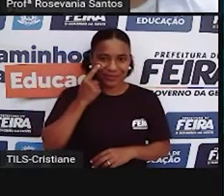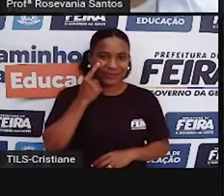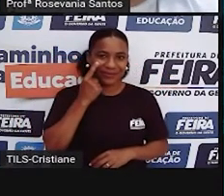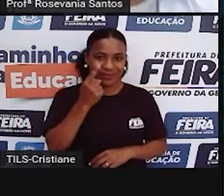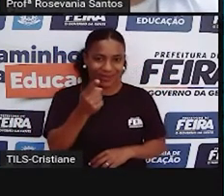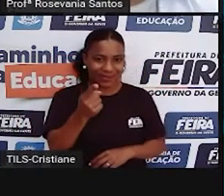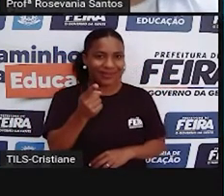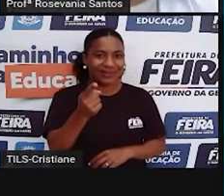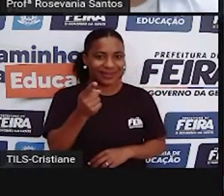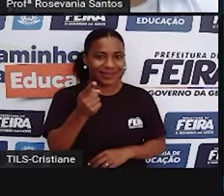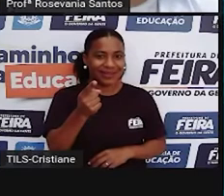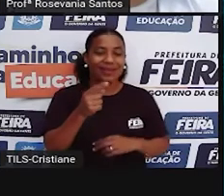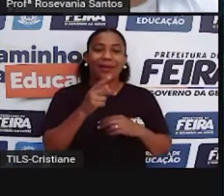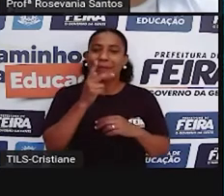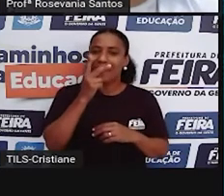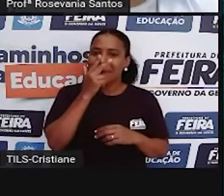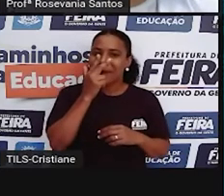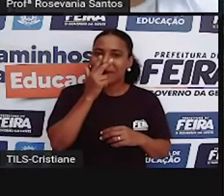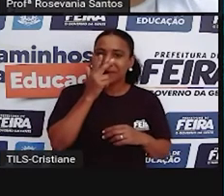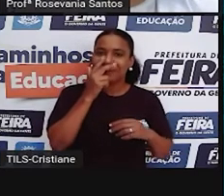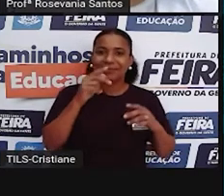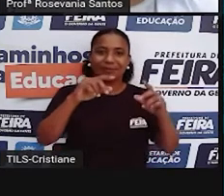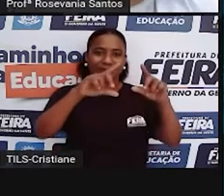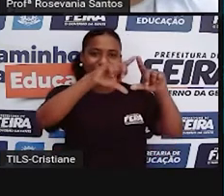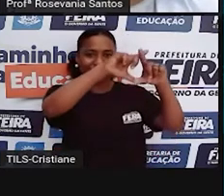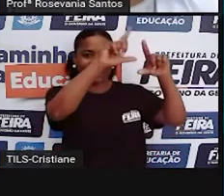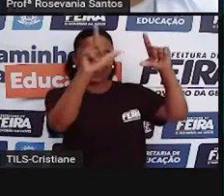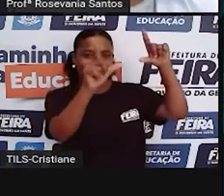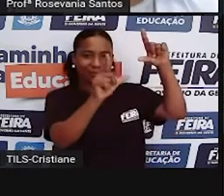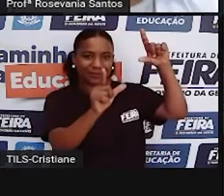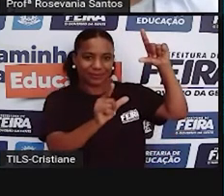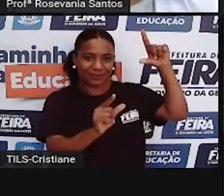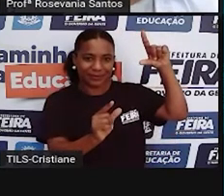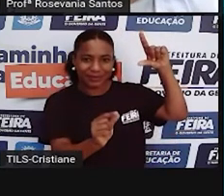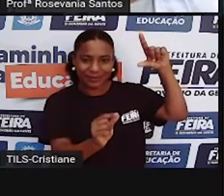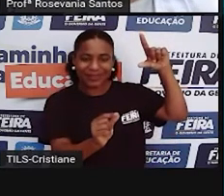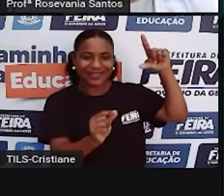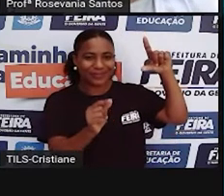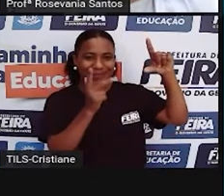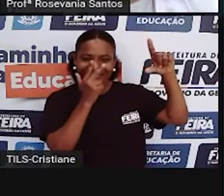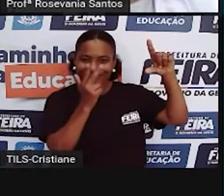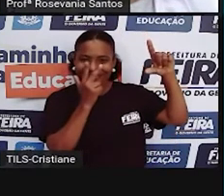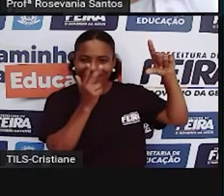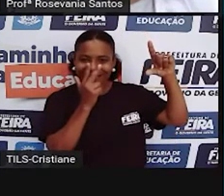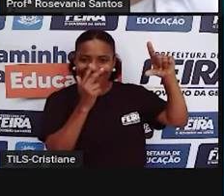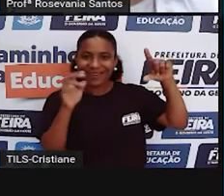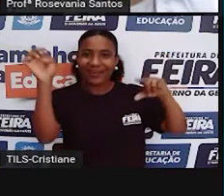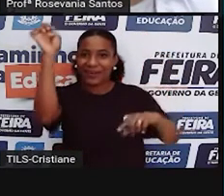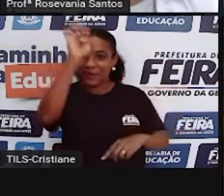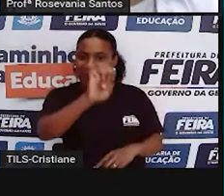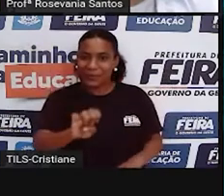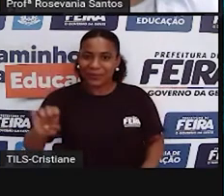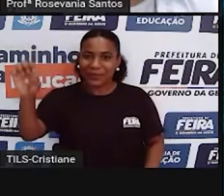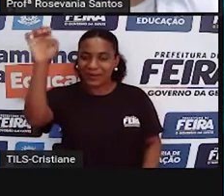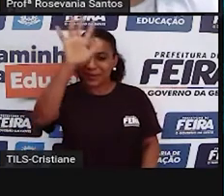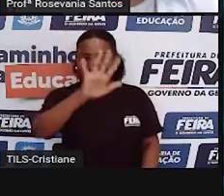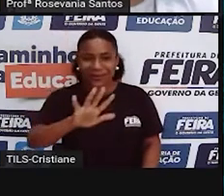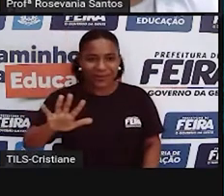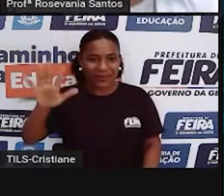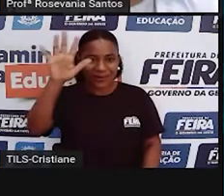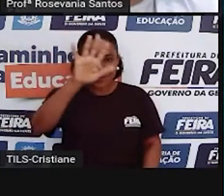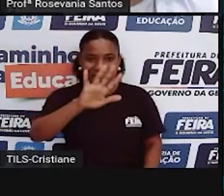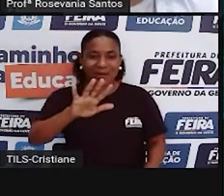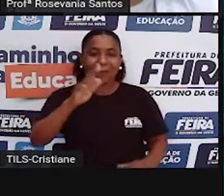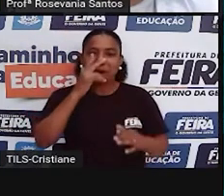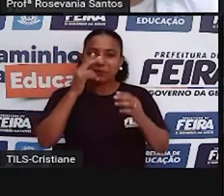continentes. Ó, a gente percebe que a África, é claro que a África não tem essa configuração, que que a Europa também não tem esse tamanho